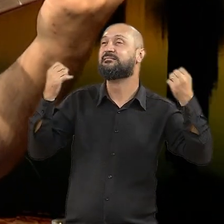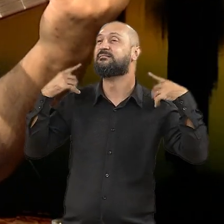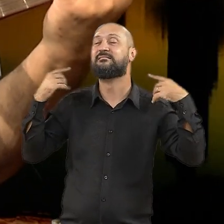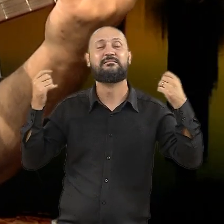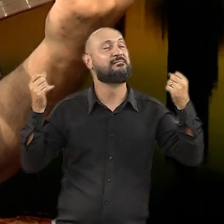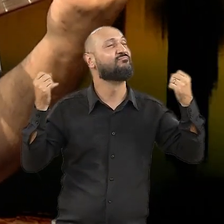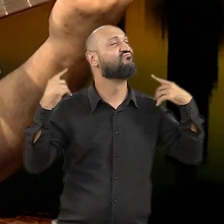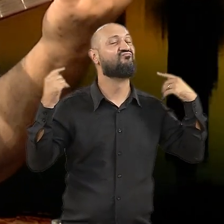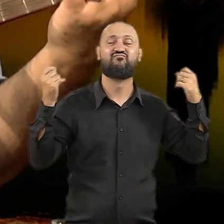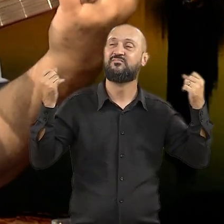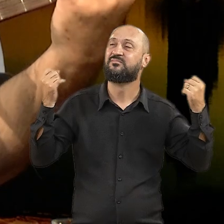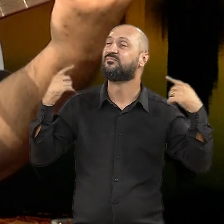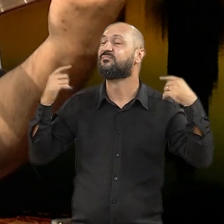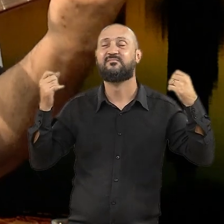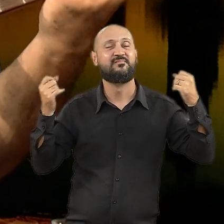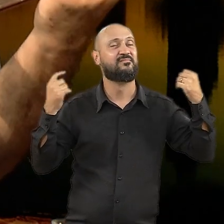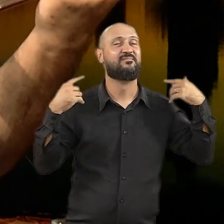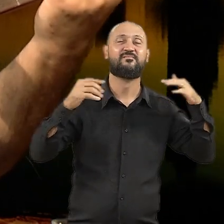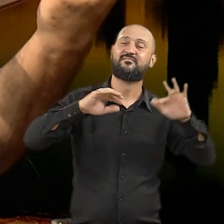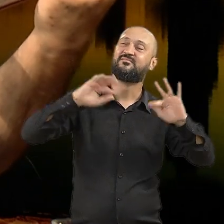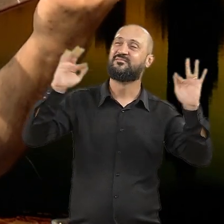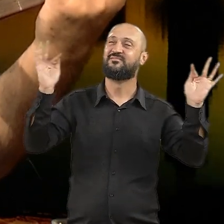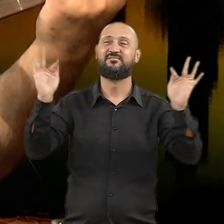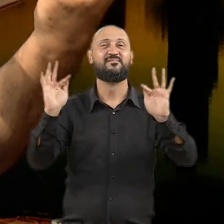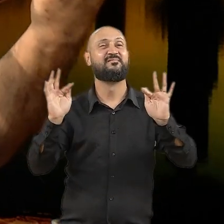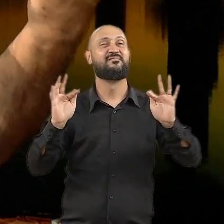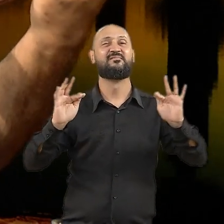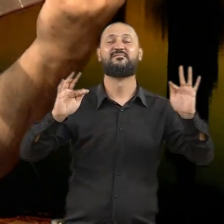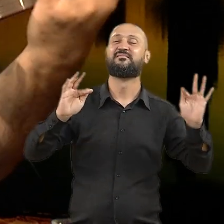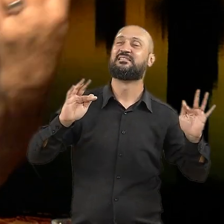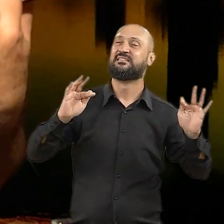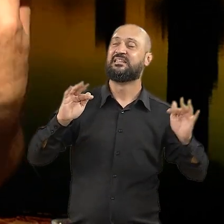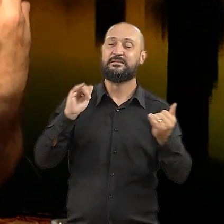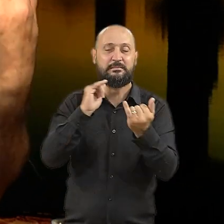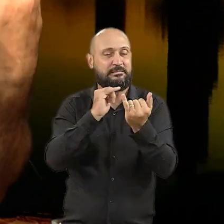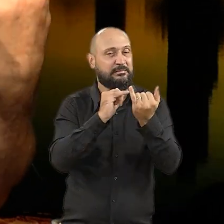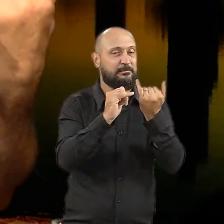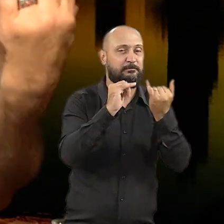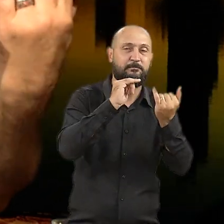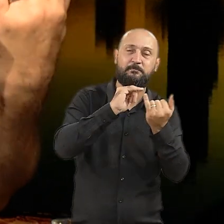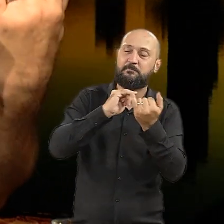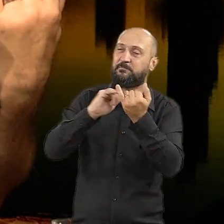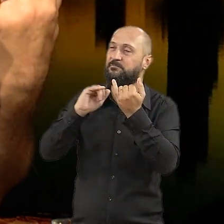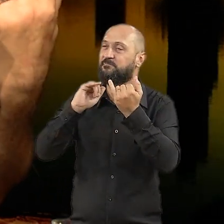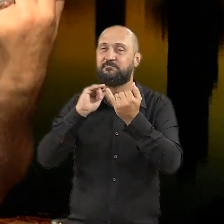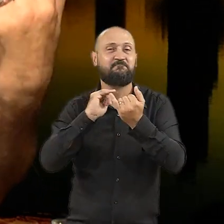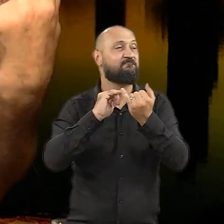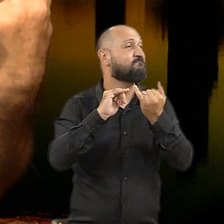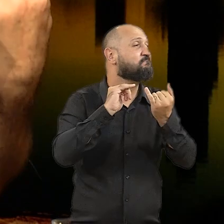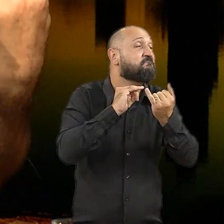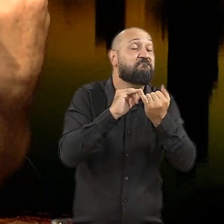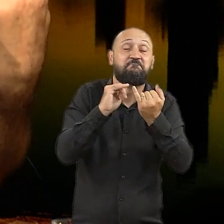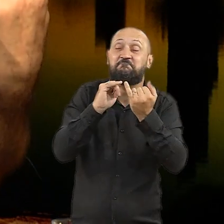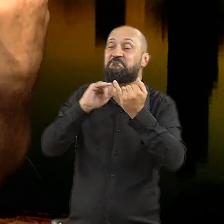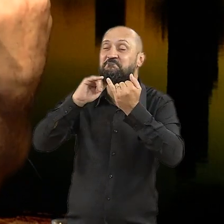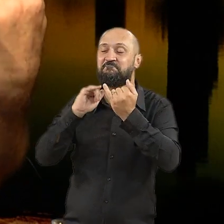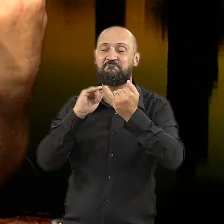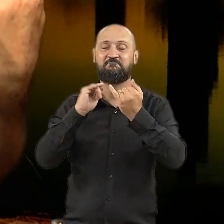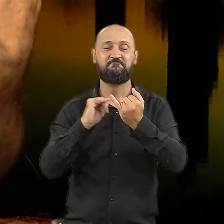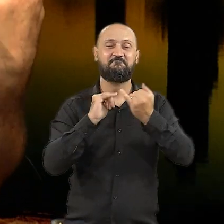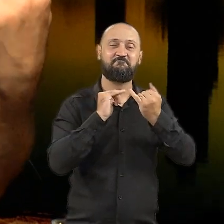invariavelmente desatentos. Felicidade não passa de pequenos trechos.